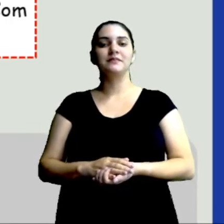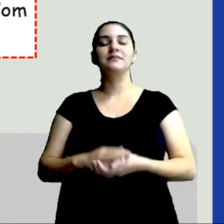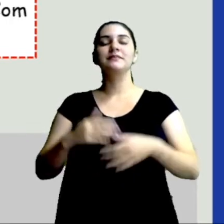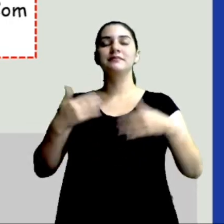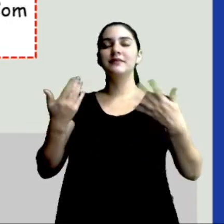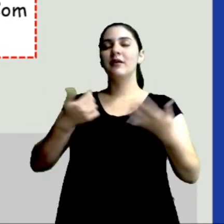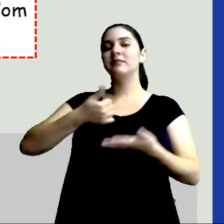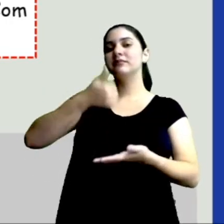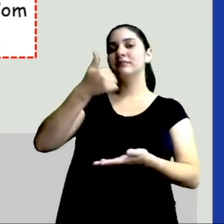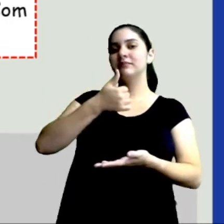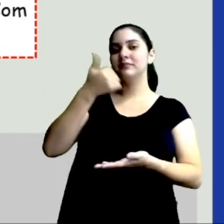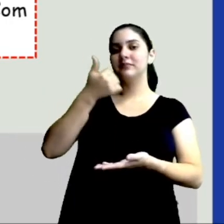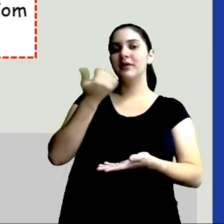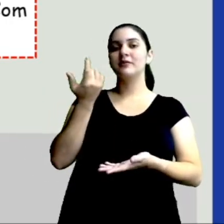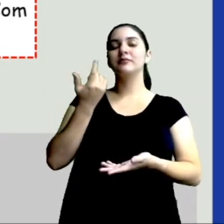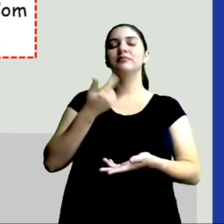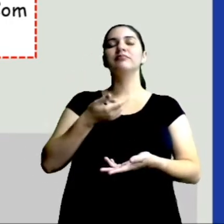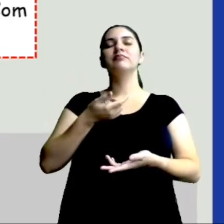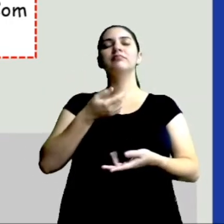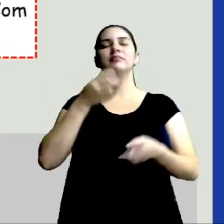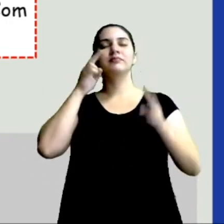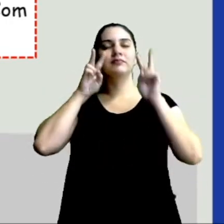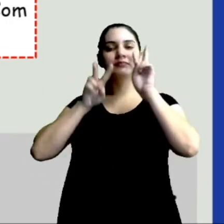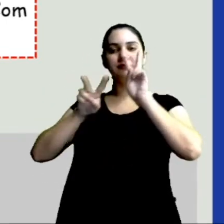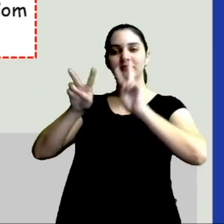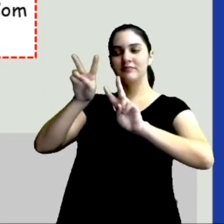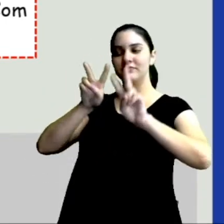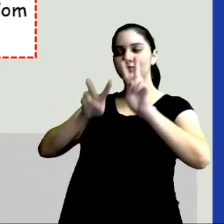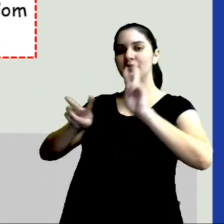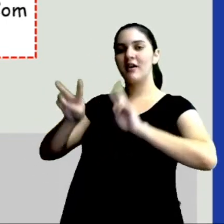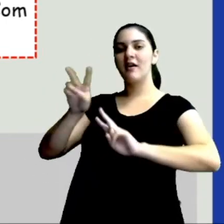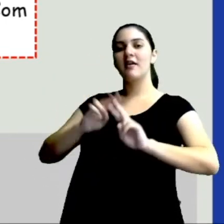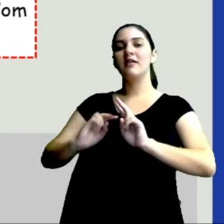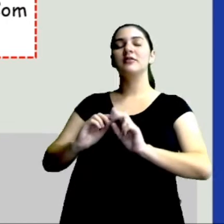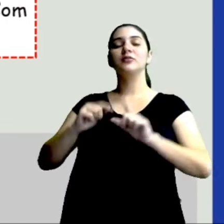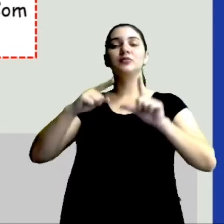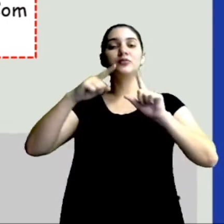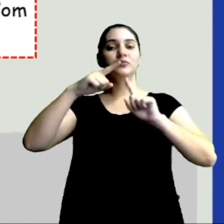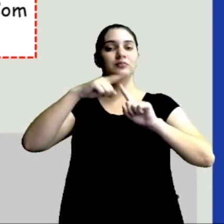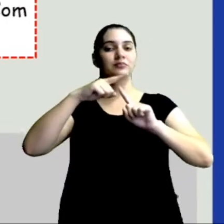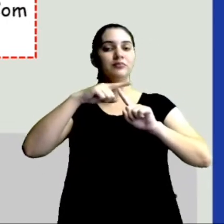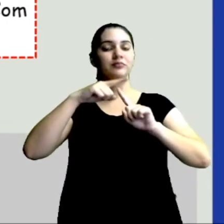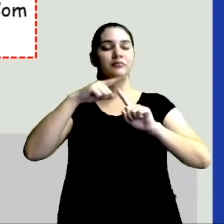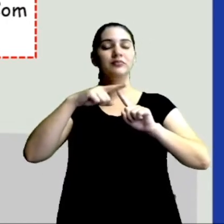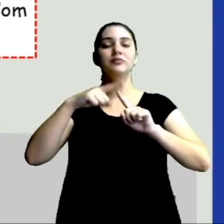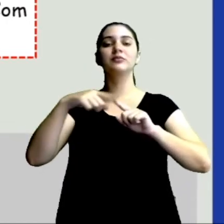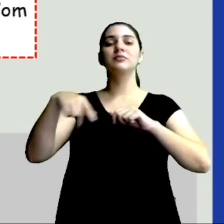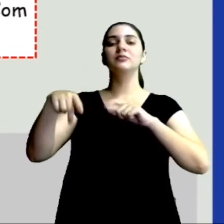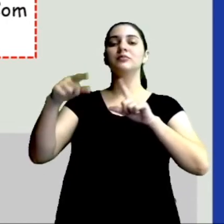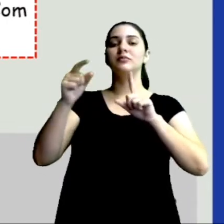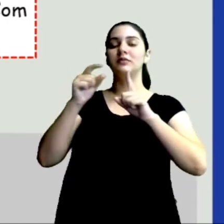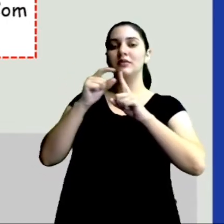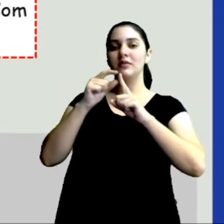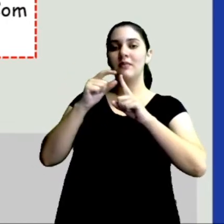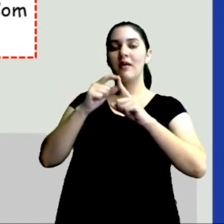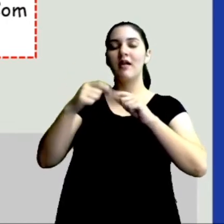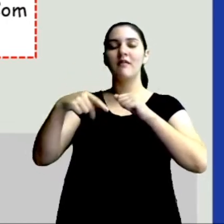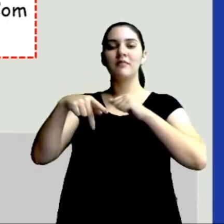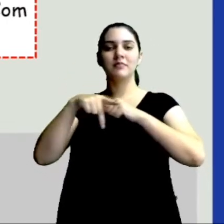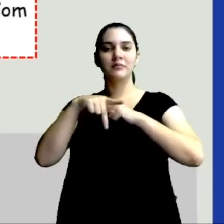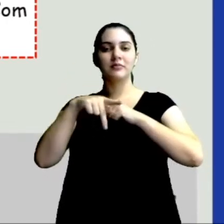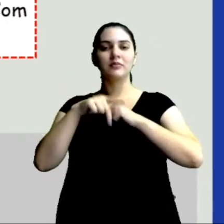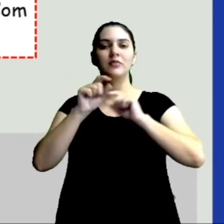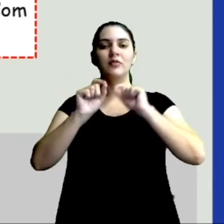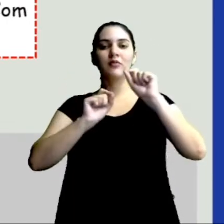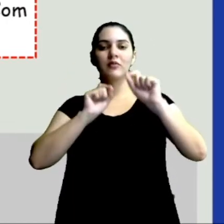Então vamos primeiro conceituar aí a classe de palavras, né? Pronome. Então pronome é a classe de